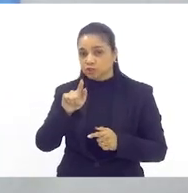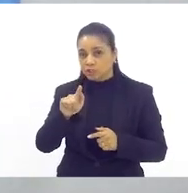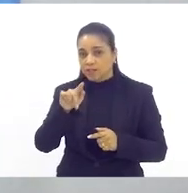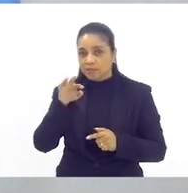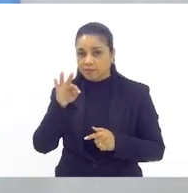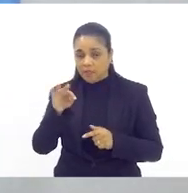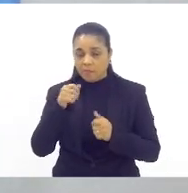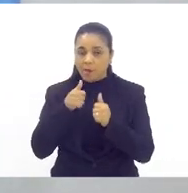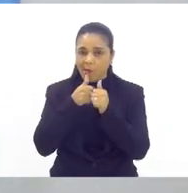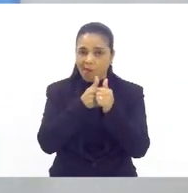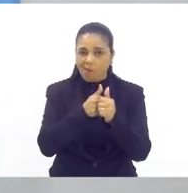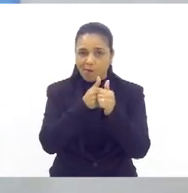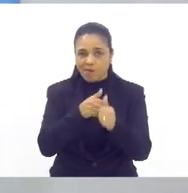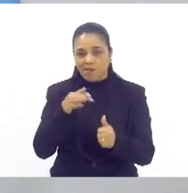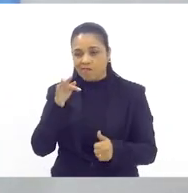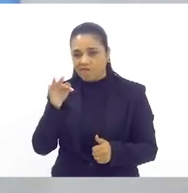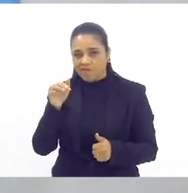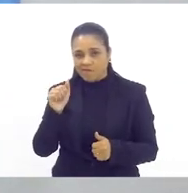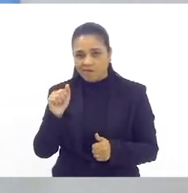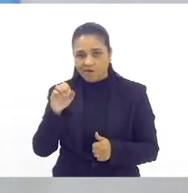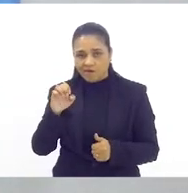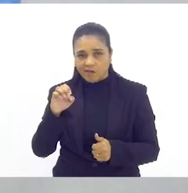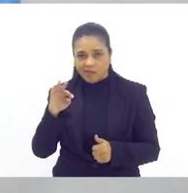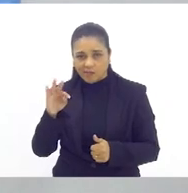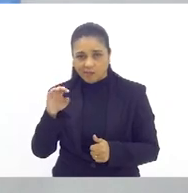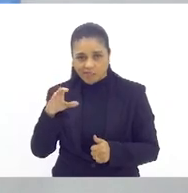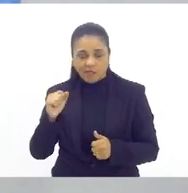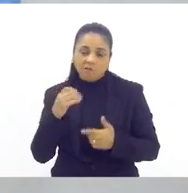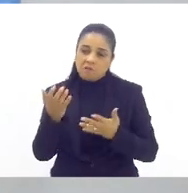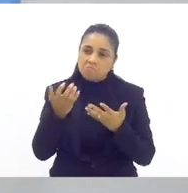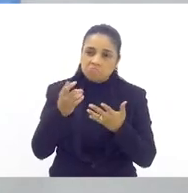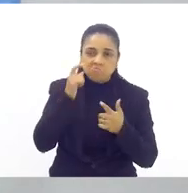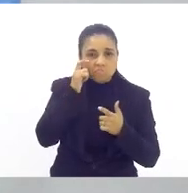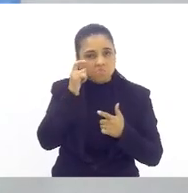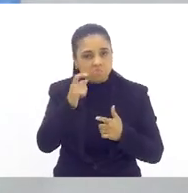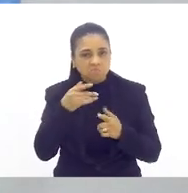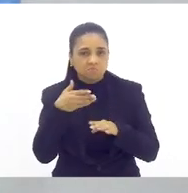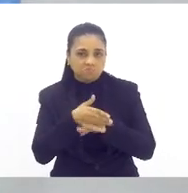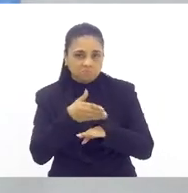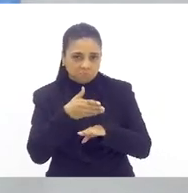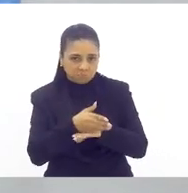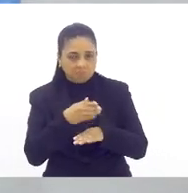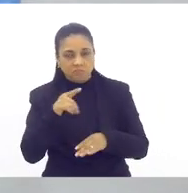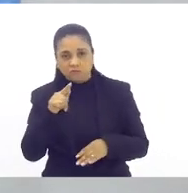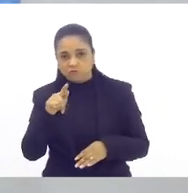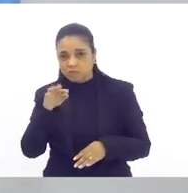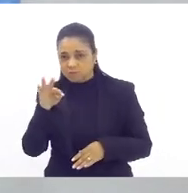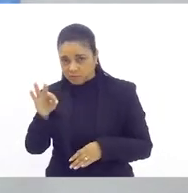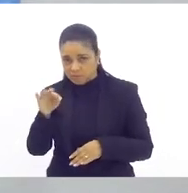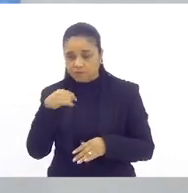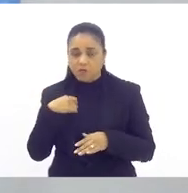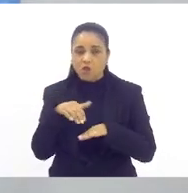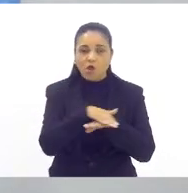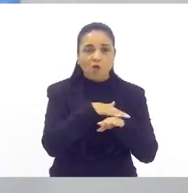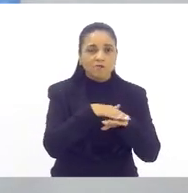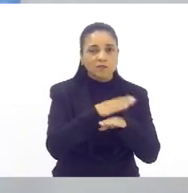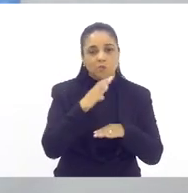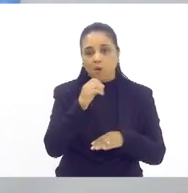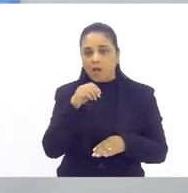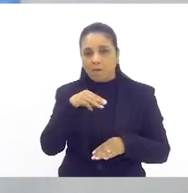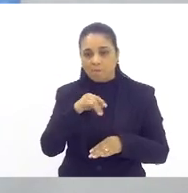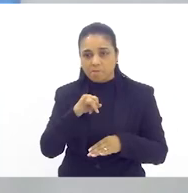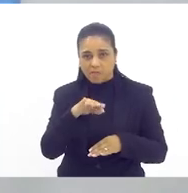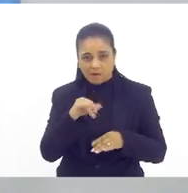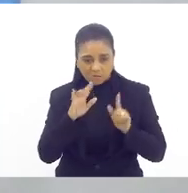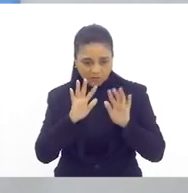Faetec quem tiver interessado em participar desse GT só falar com Camila aqui é aqui ao final